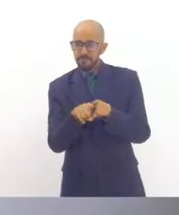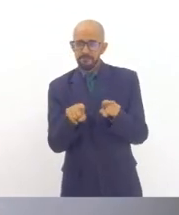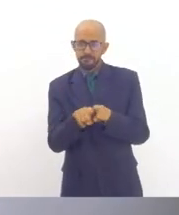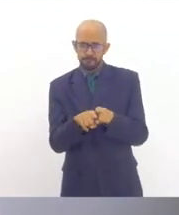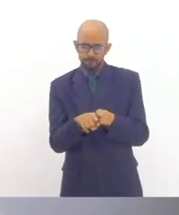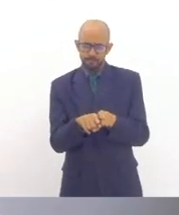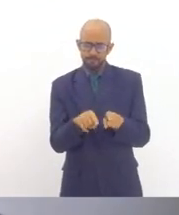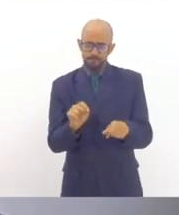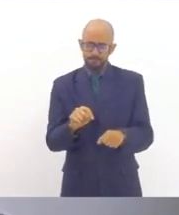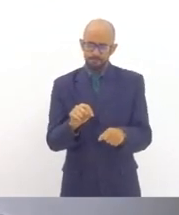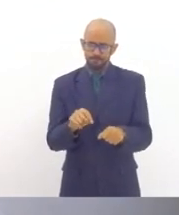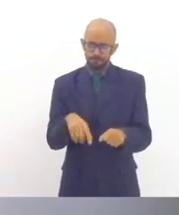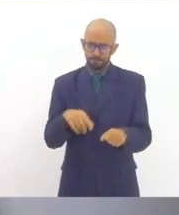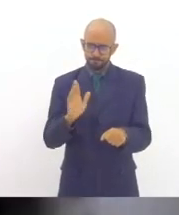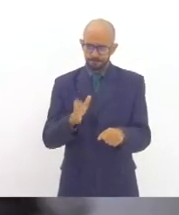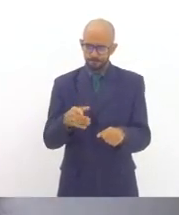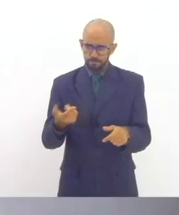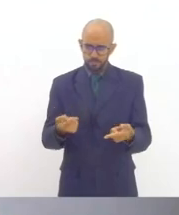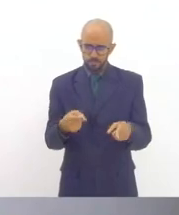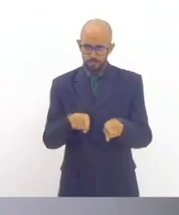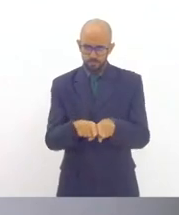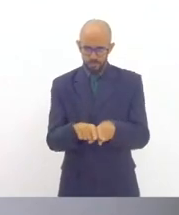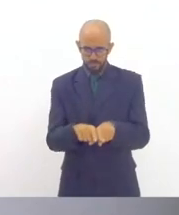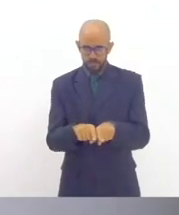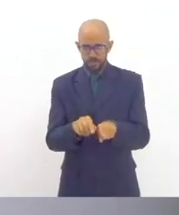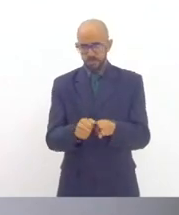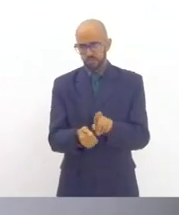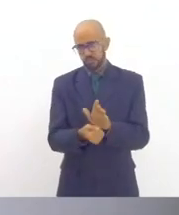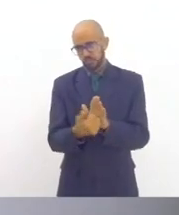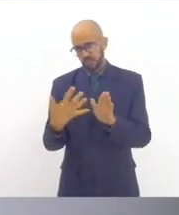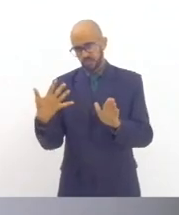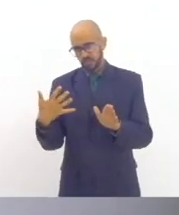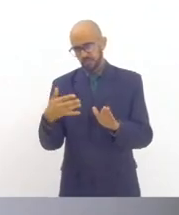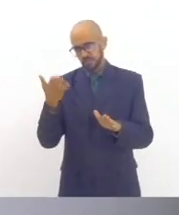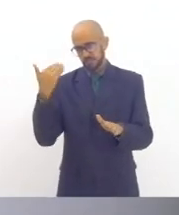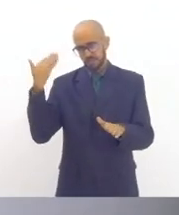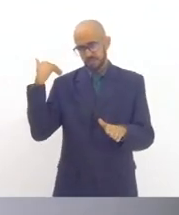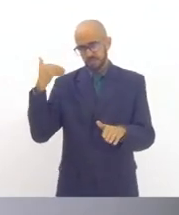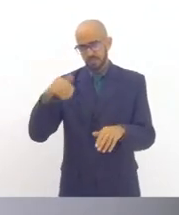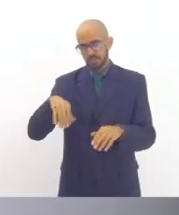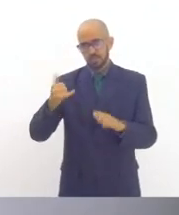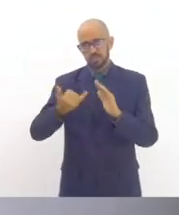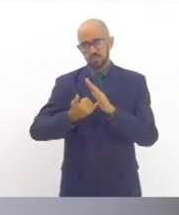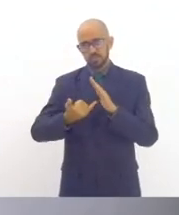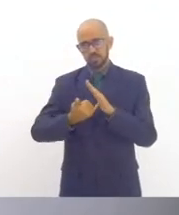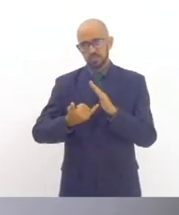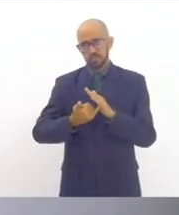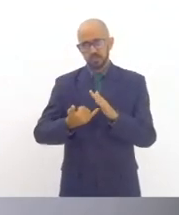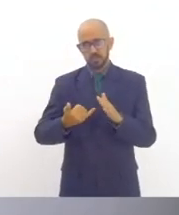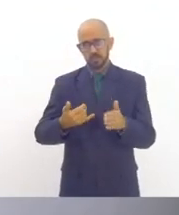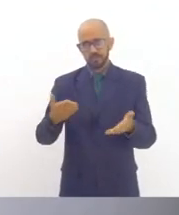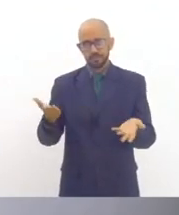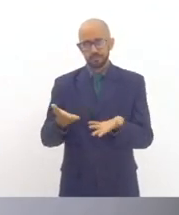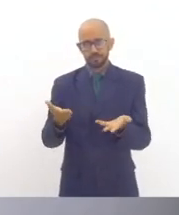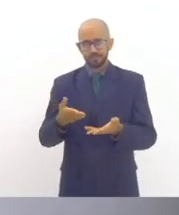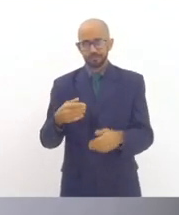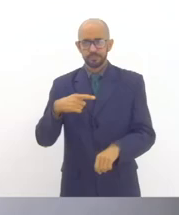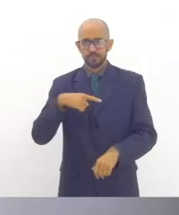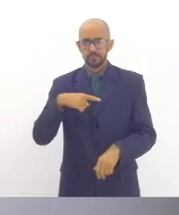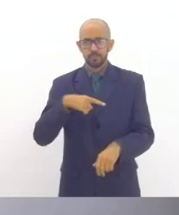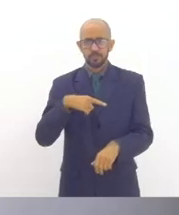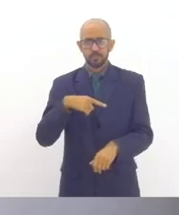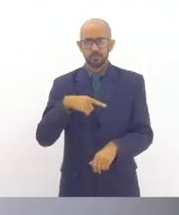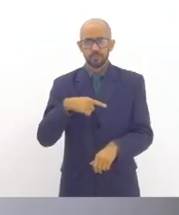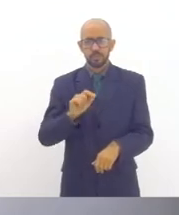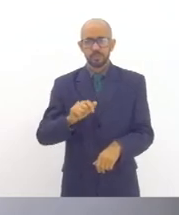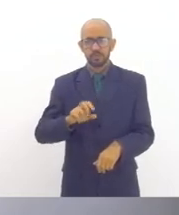já tivemos várias parcerias, né, antigamente, com várias instituições. Atualmente, a gente só conta com um